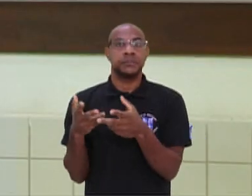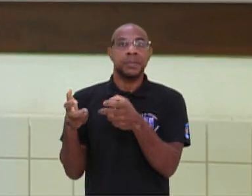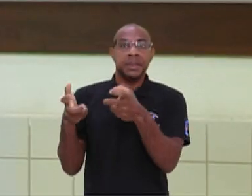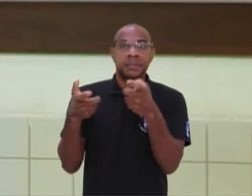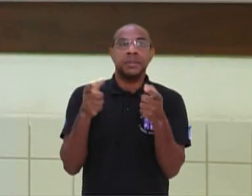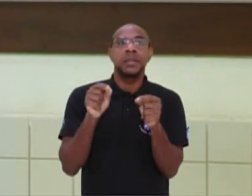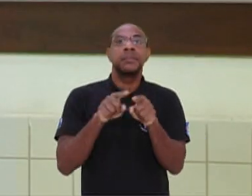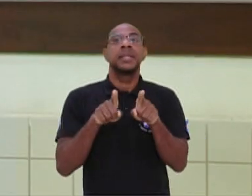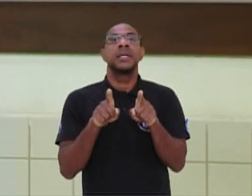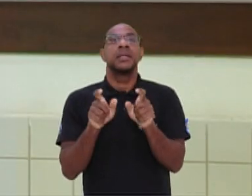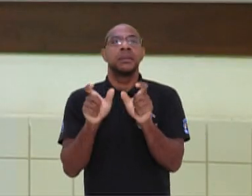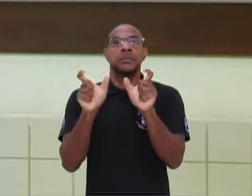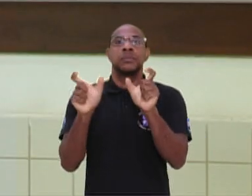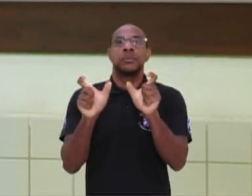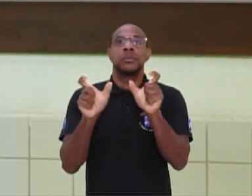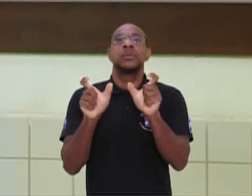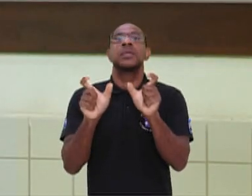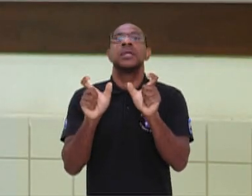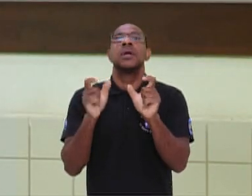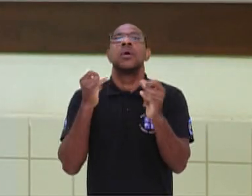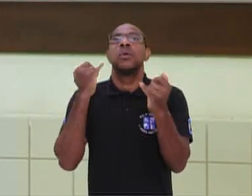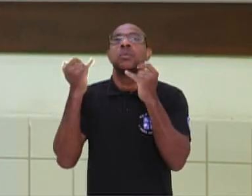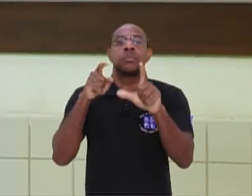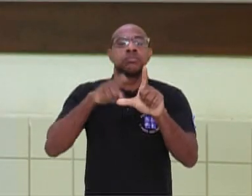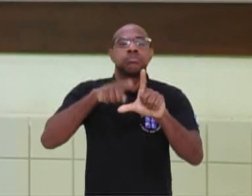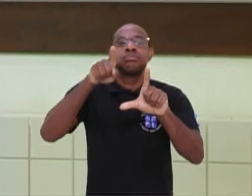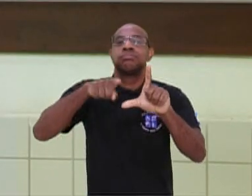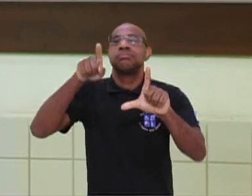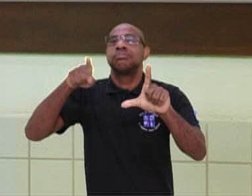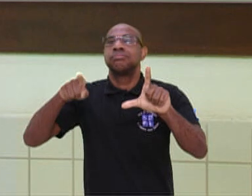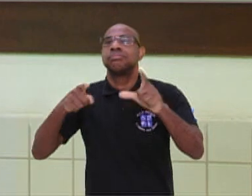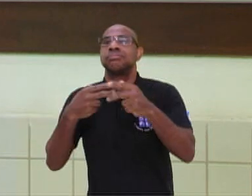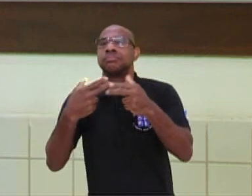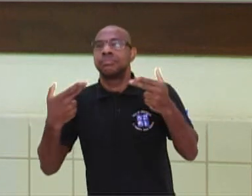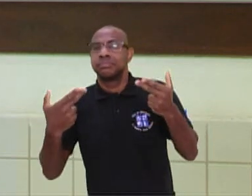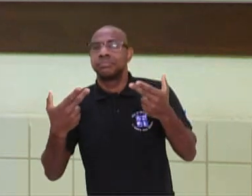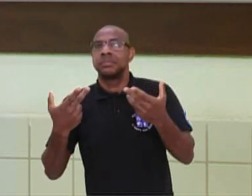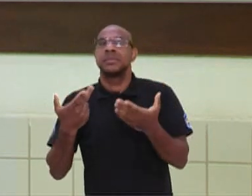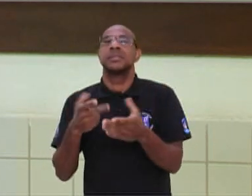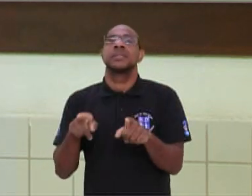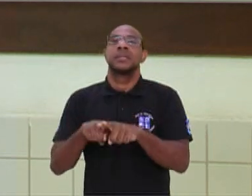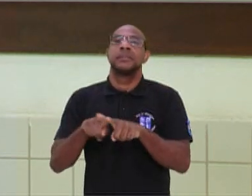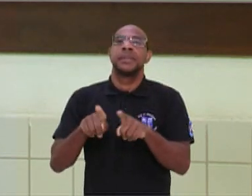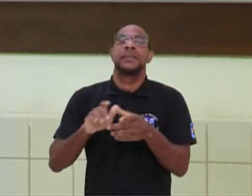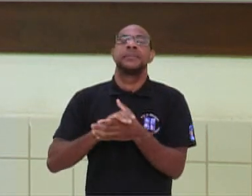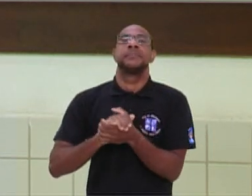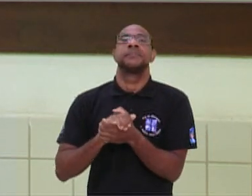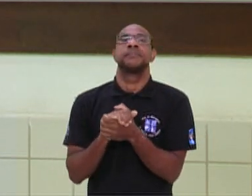que desmembrar um infográfico para poder fazer a sua análise. É assim que a gente faz uma leitura de